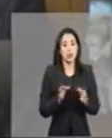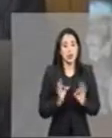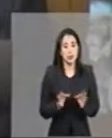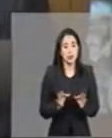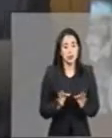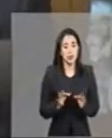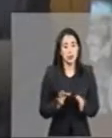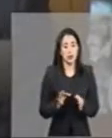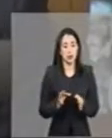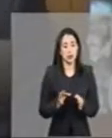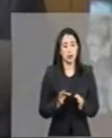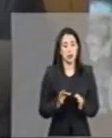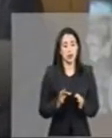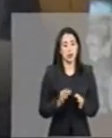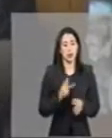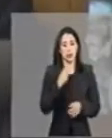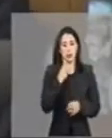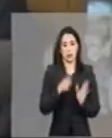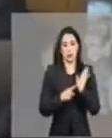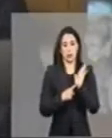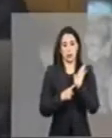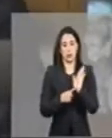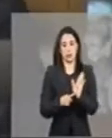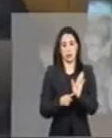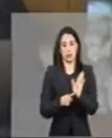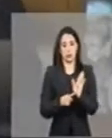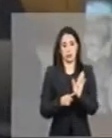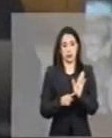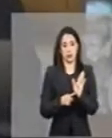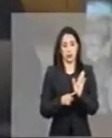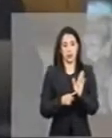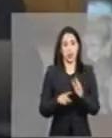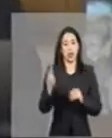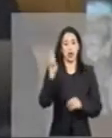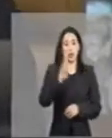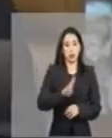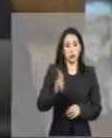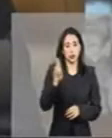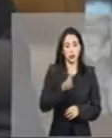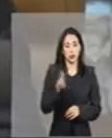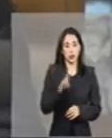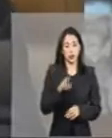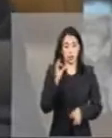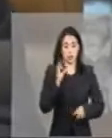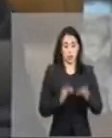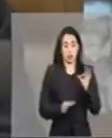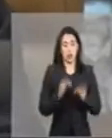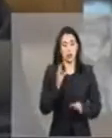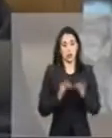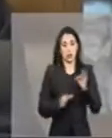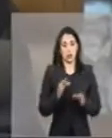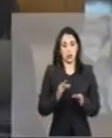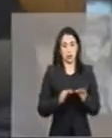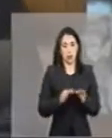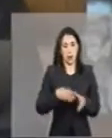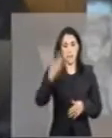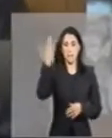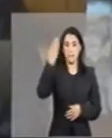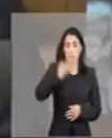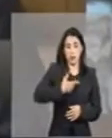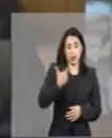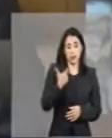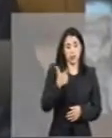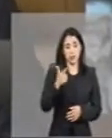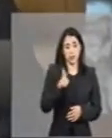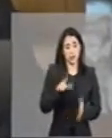ao consagrar a inadmissibilidade da utilização em juízo de provas ilícitas, quer se